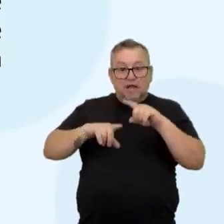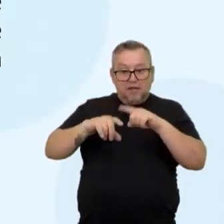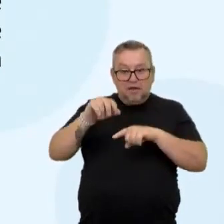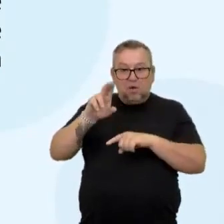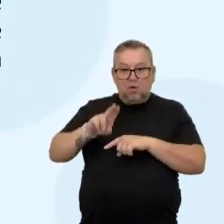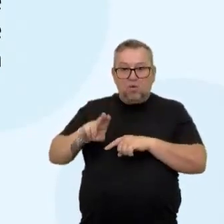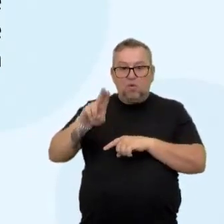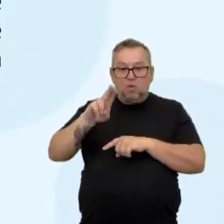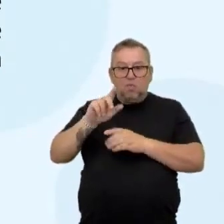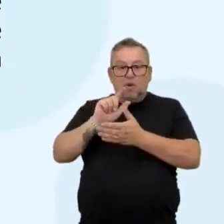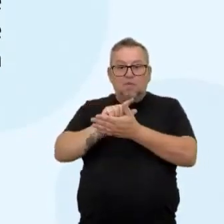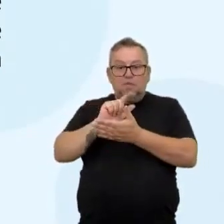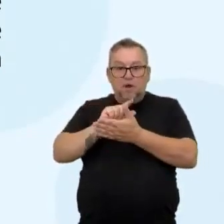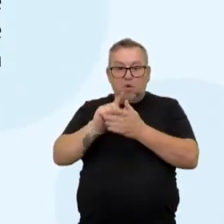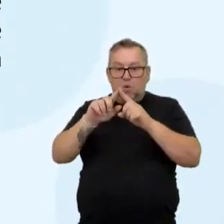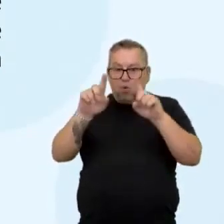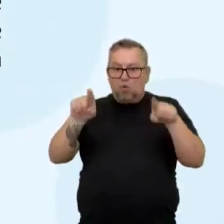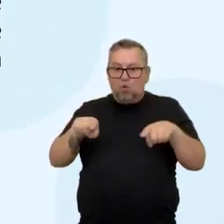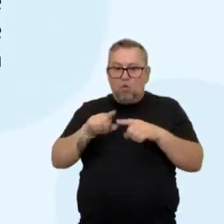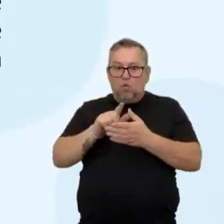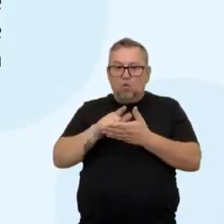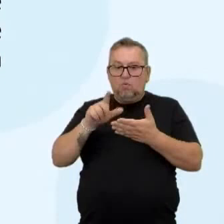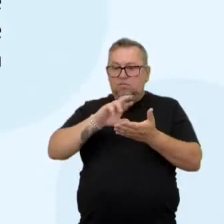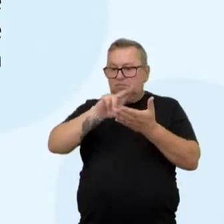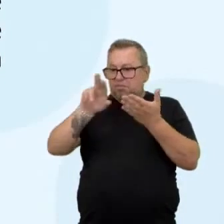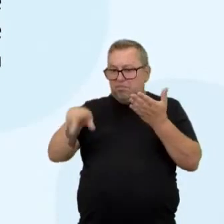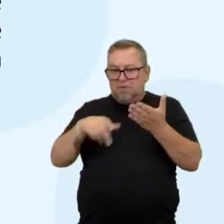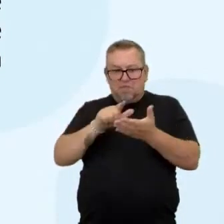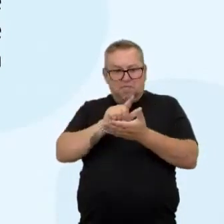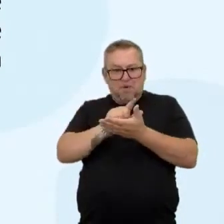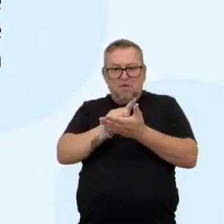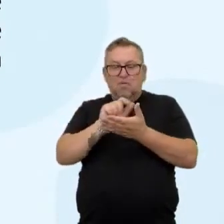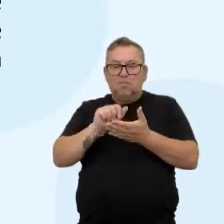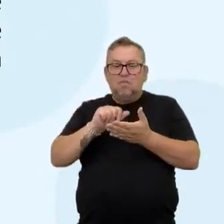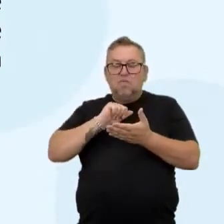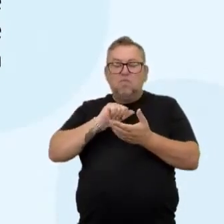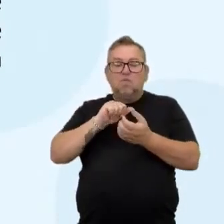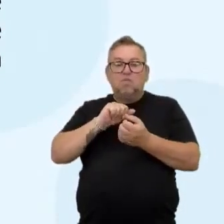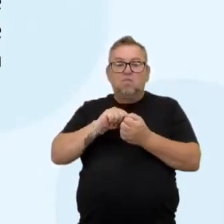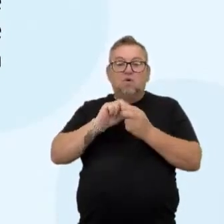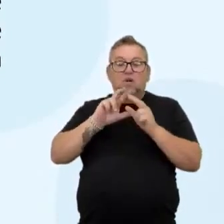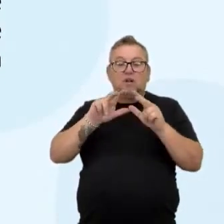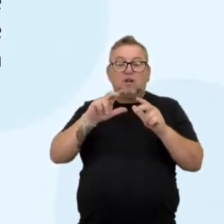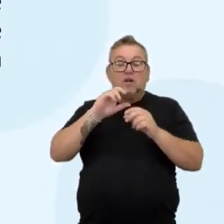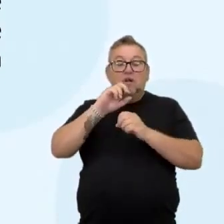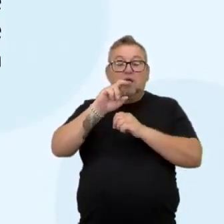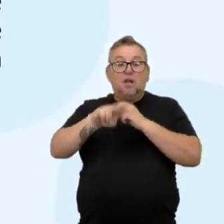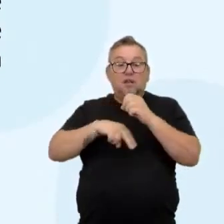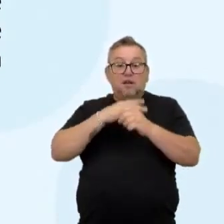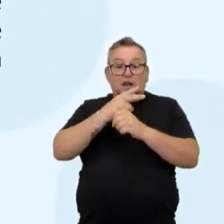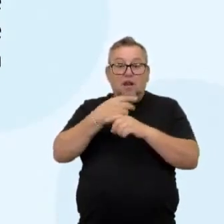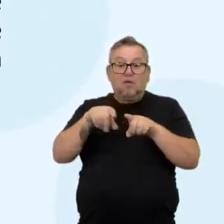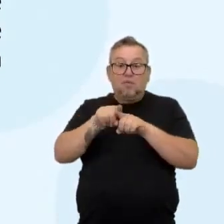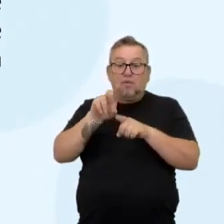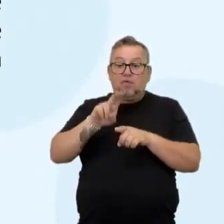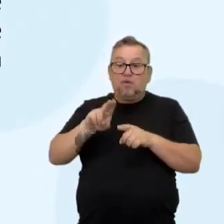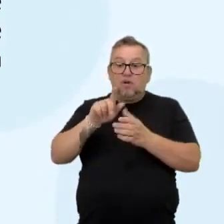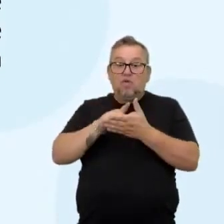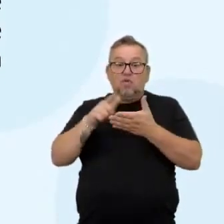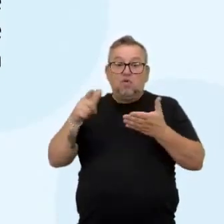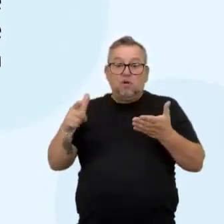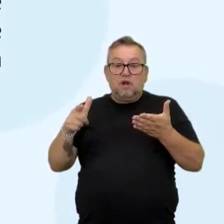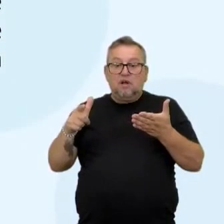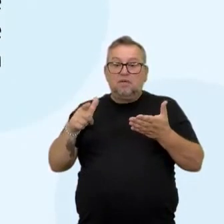pode produzir sua arte com papel sulfite, com jornal ou diferentes tipos de papel que podem ser reciclados, utilizar jornais, folhas